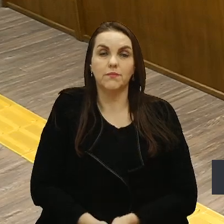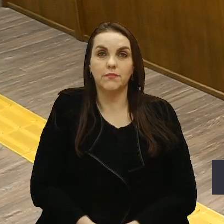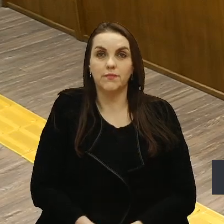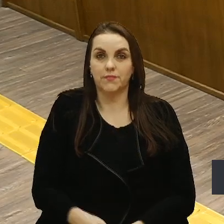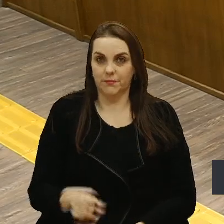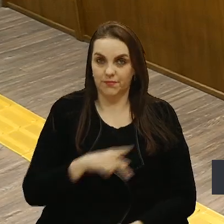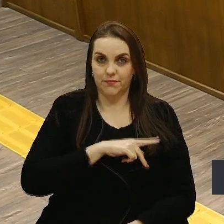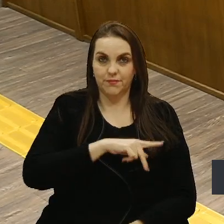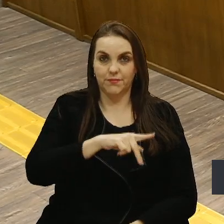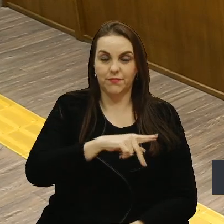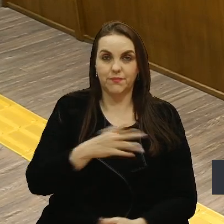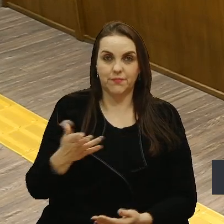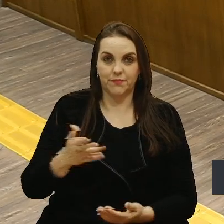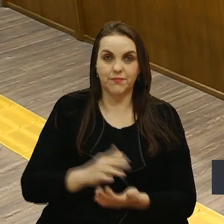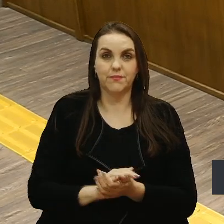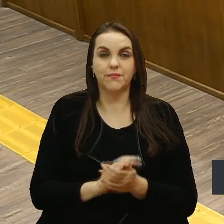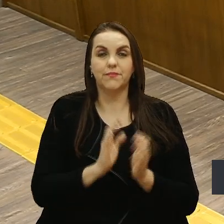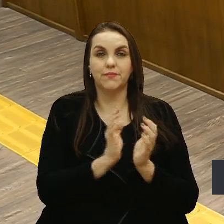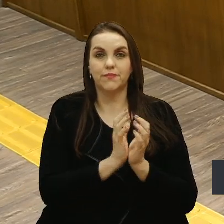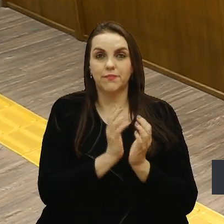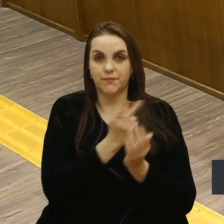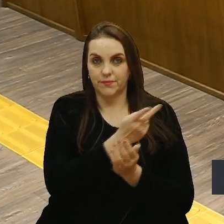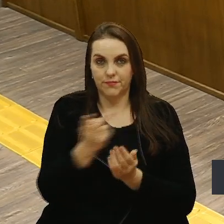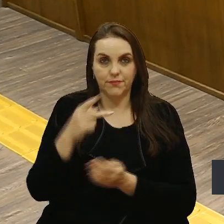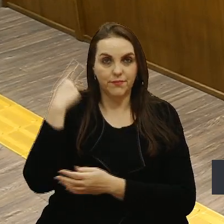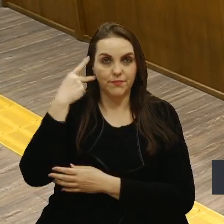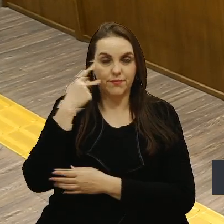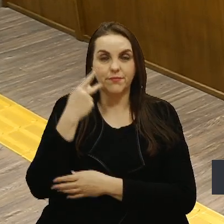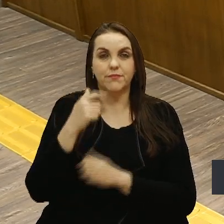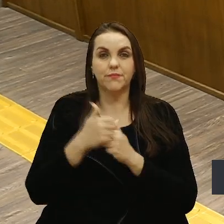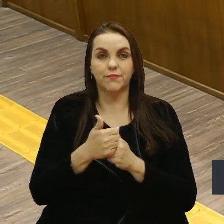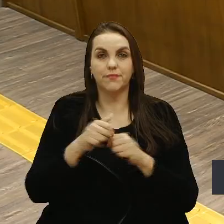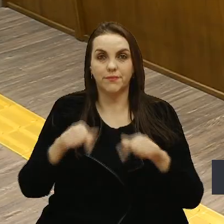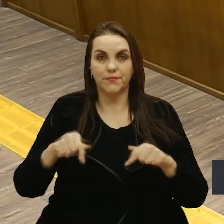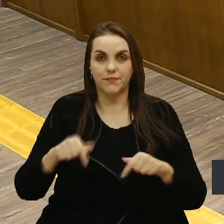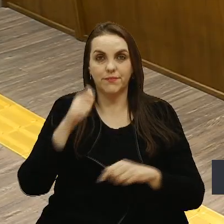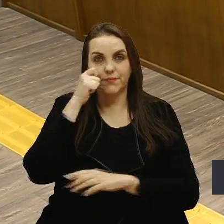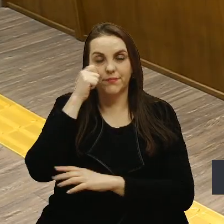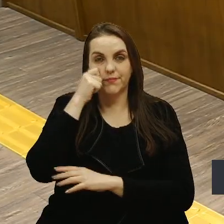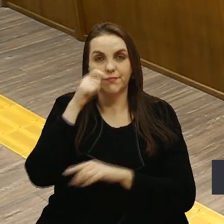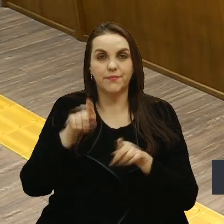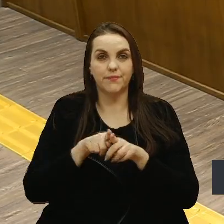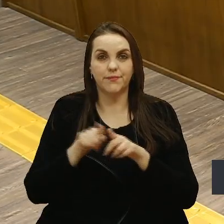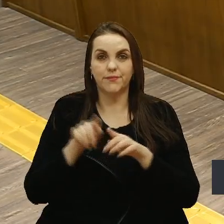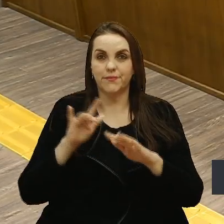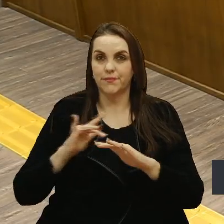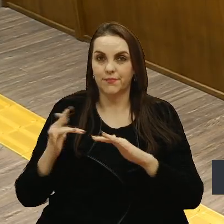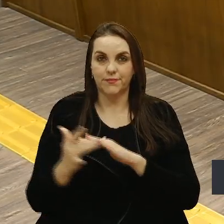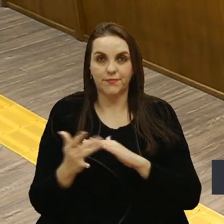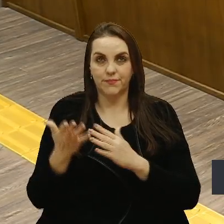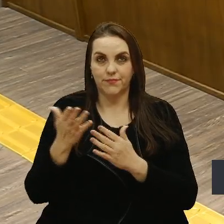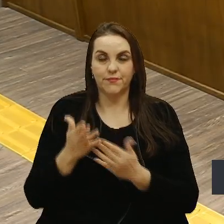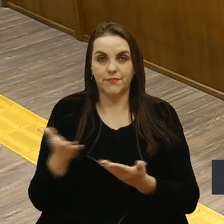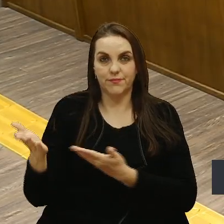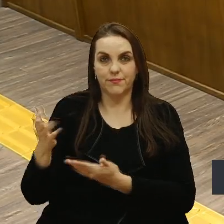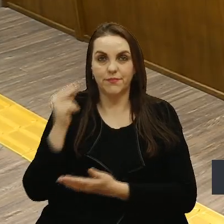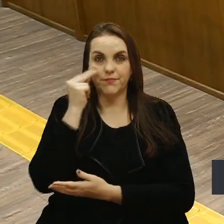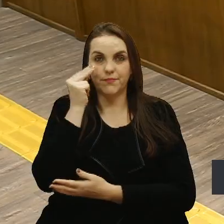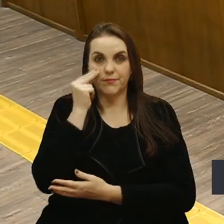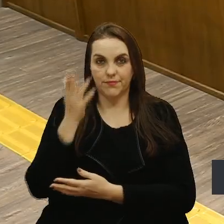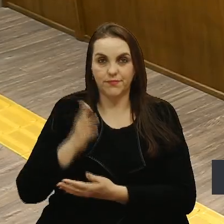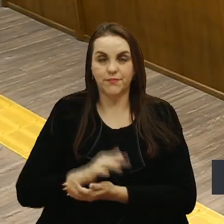Senhor presidente, senhores vereadores, pessoal que nos acompanha aqui, pessoal que acompanha nós nas redes, seu aparte, vereador Libardi, para depois eu entrar